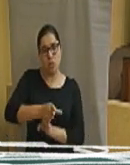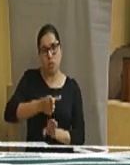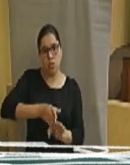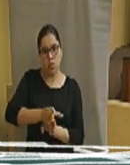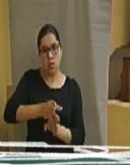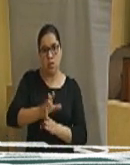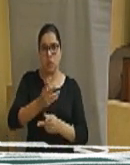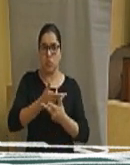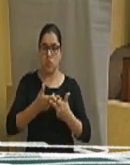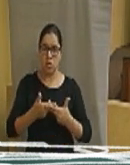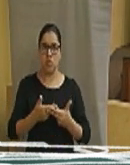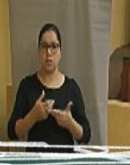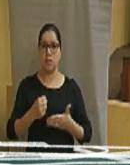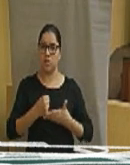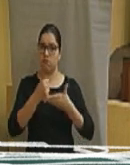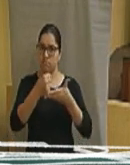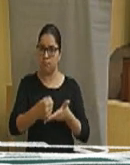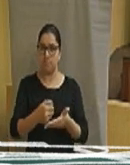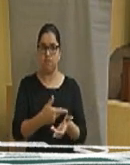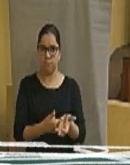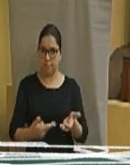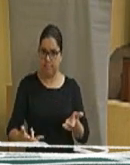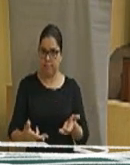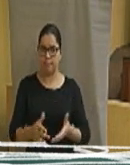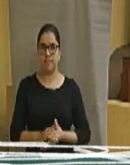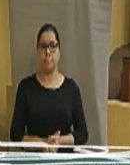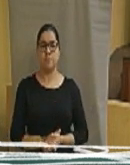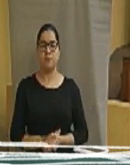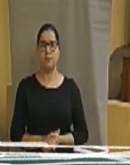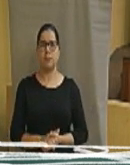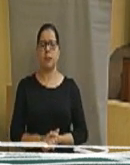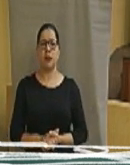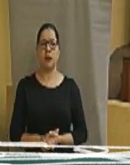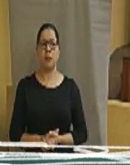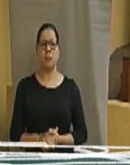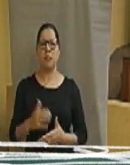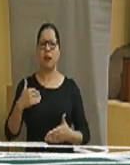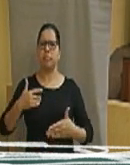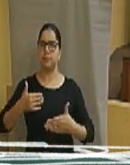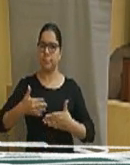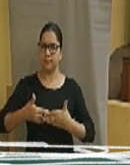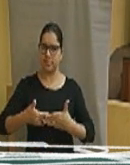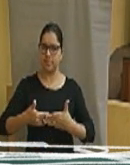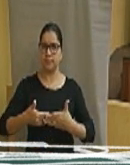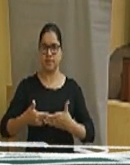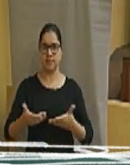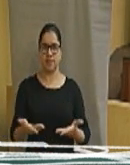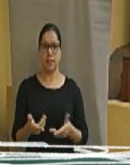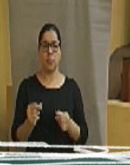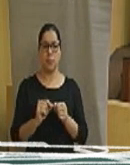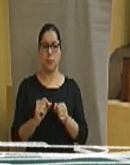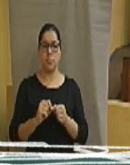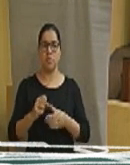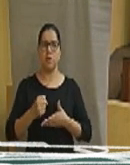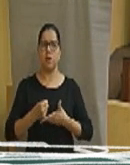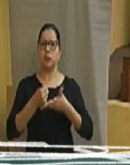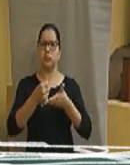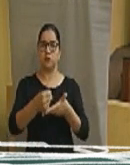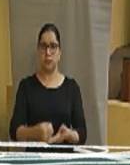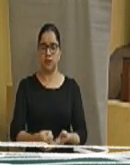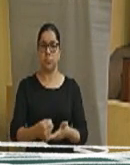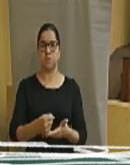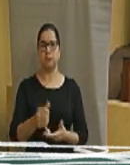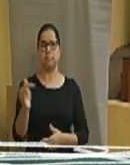de Curadores da UFPB. Mas, recentemente, estive contribuindo com a